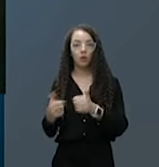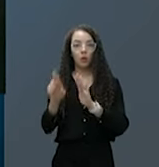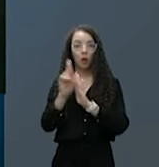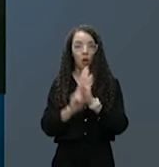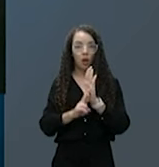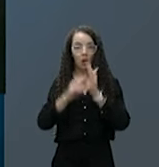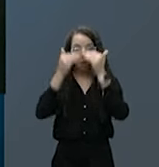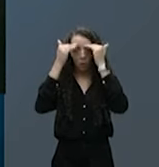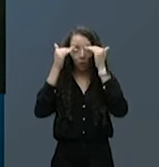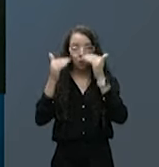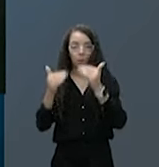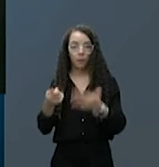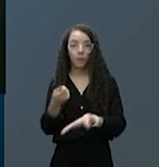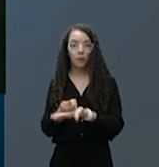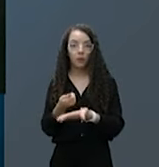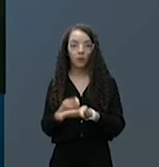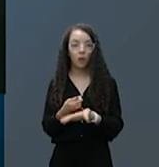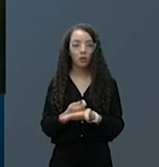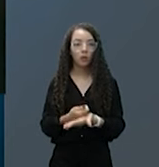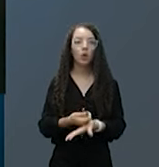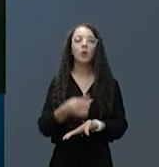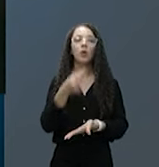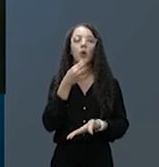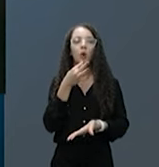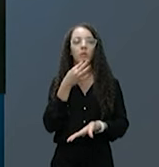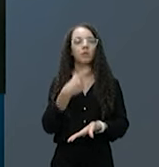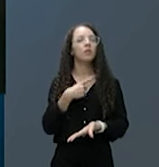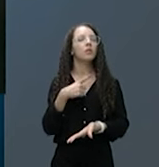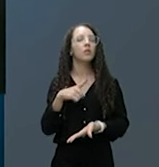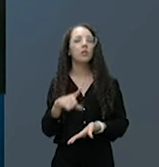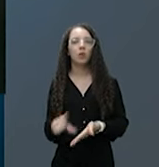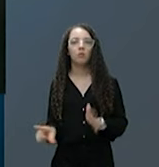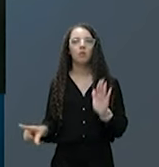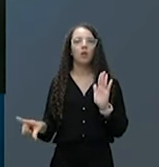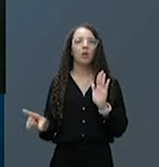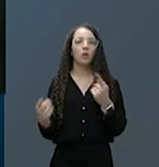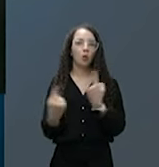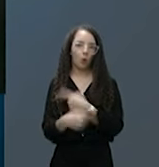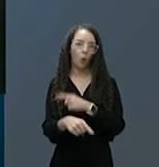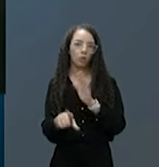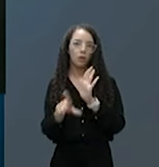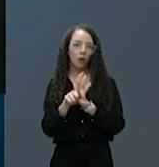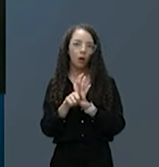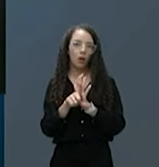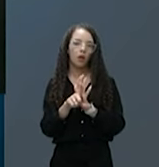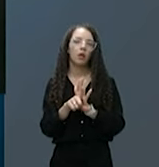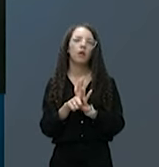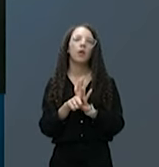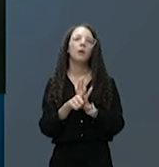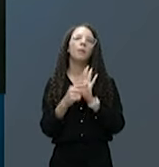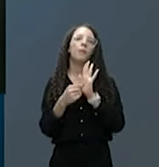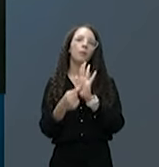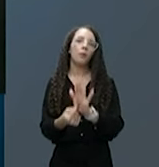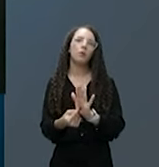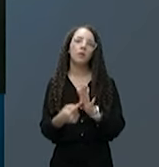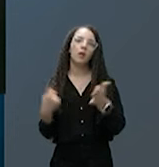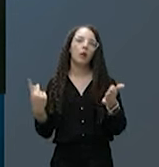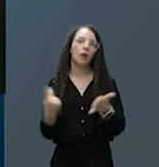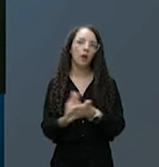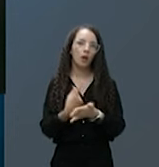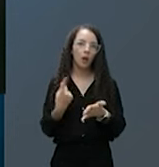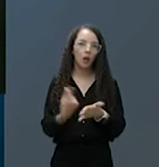Entretanto, reconhecer que inexiste ilegalidade ao se declarar manifestamente improcedente agravo